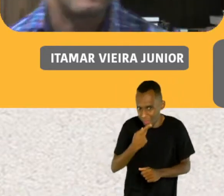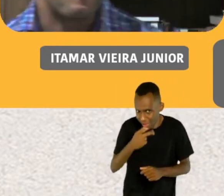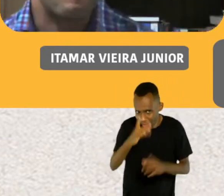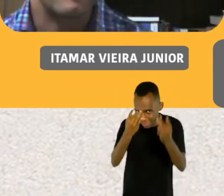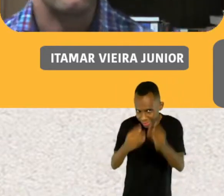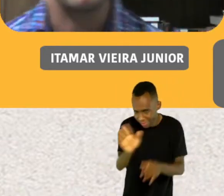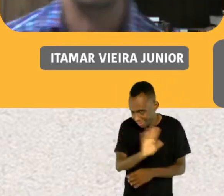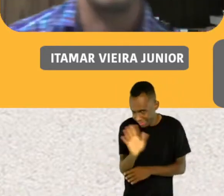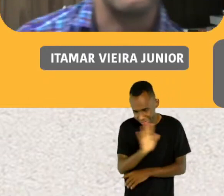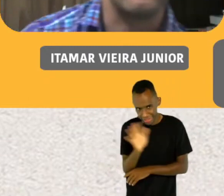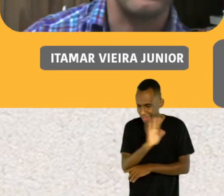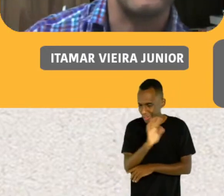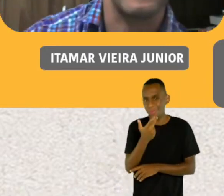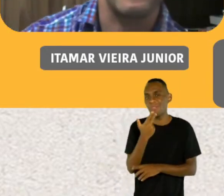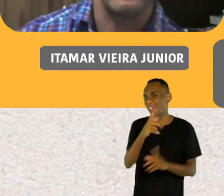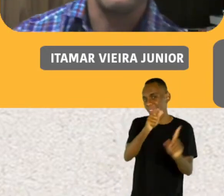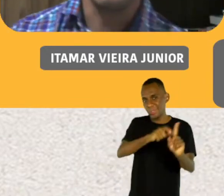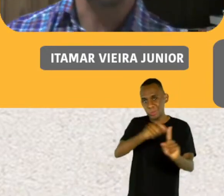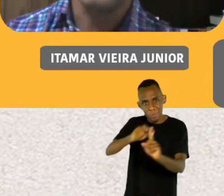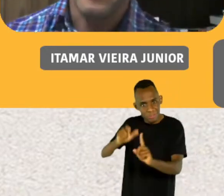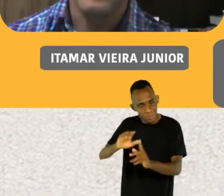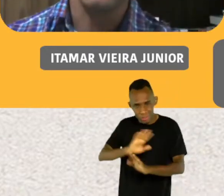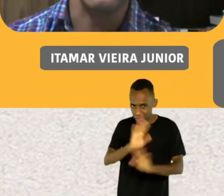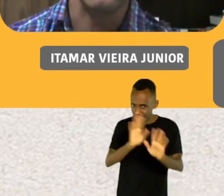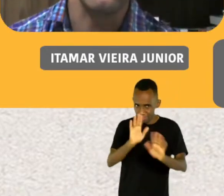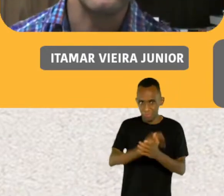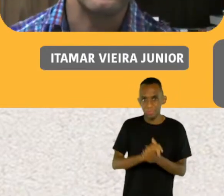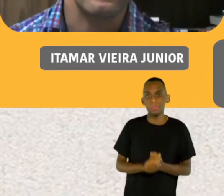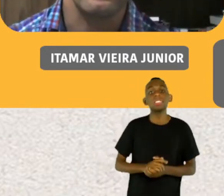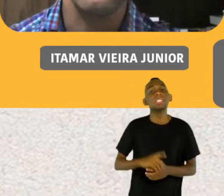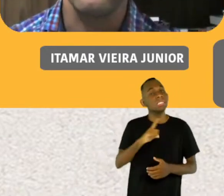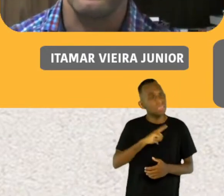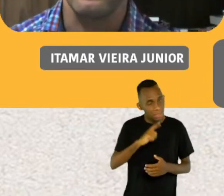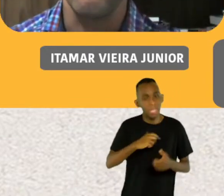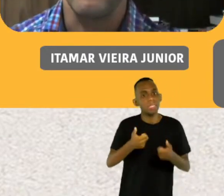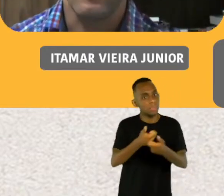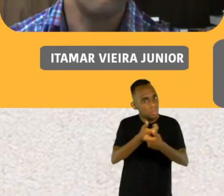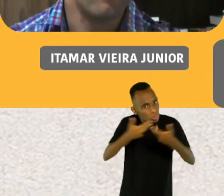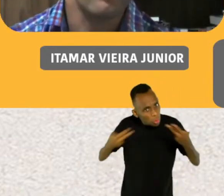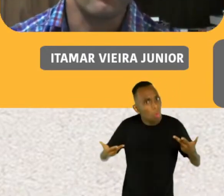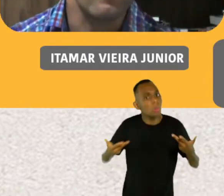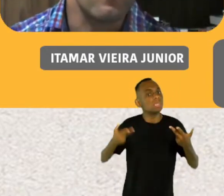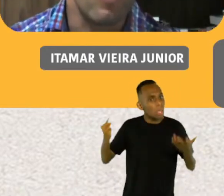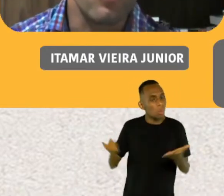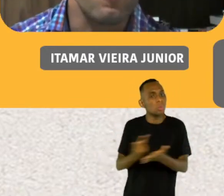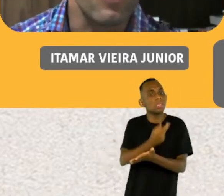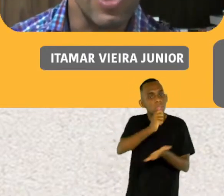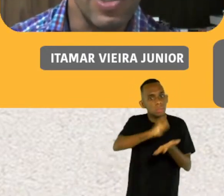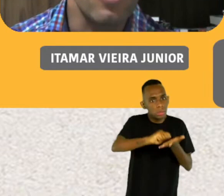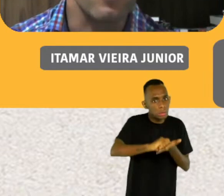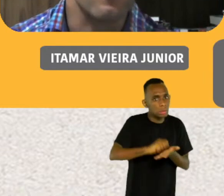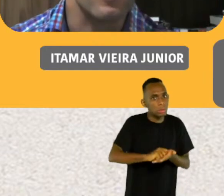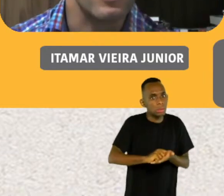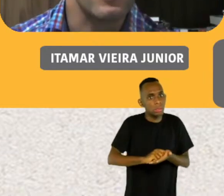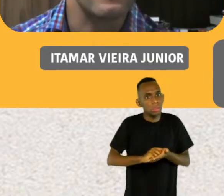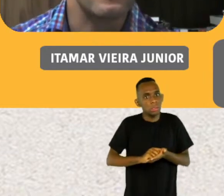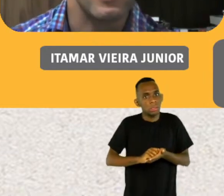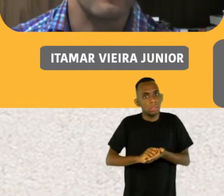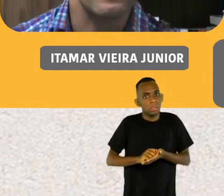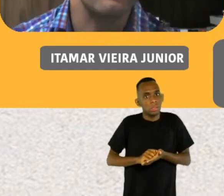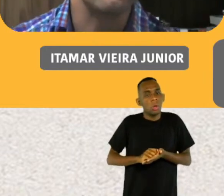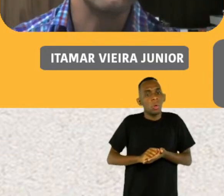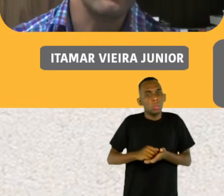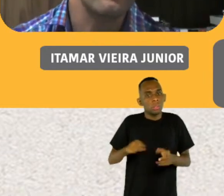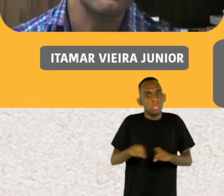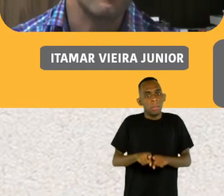dizer quem são os personagens, mas vou dizer que há essas coisas, há o ódio político, né,